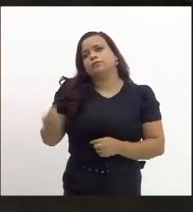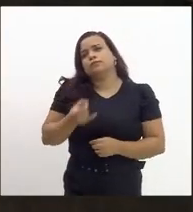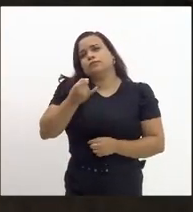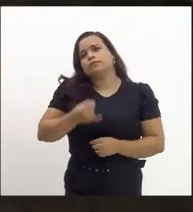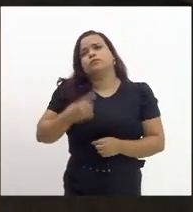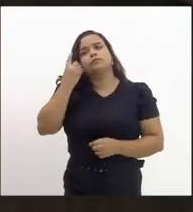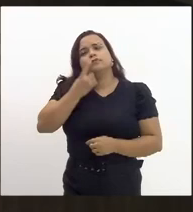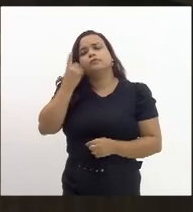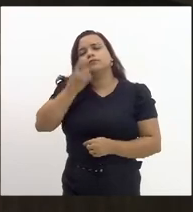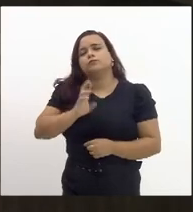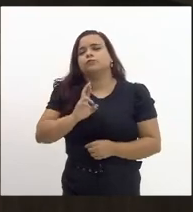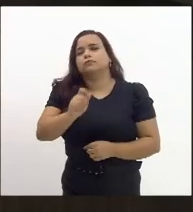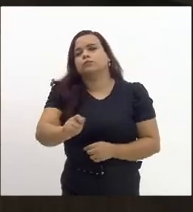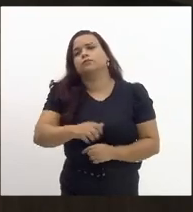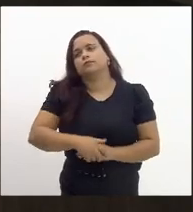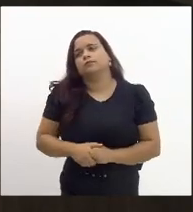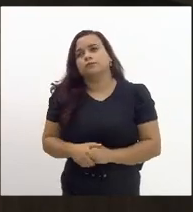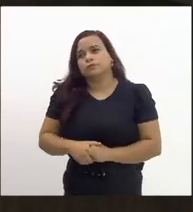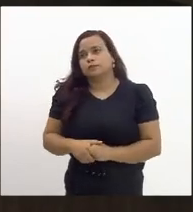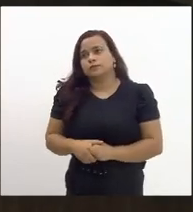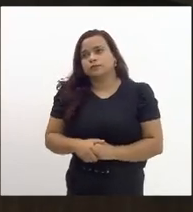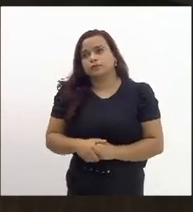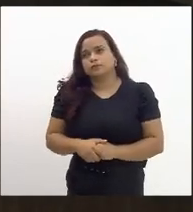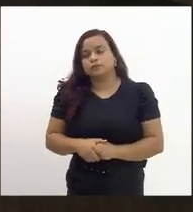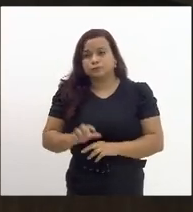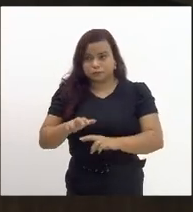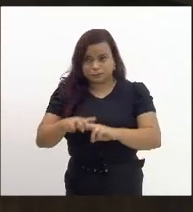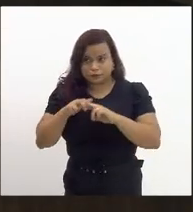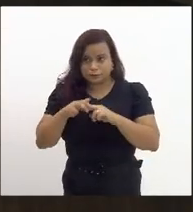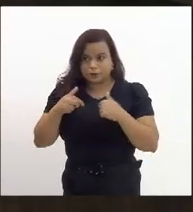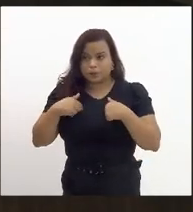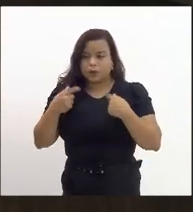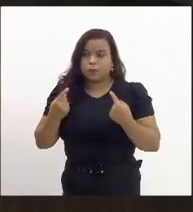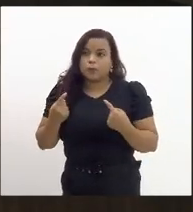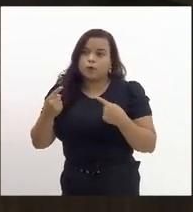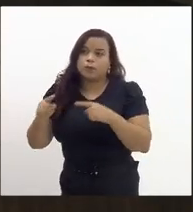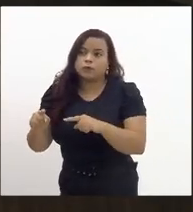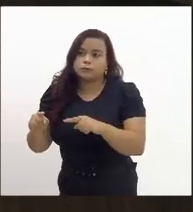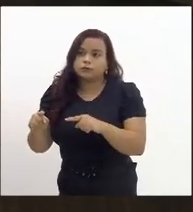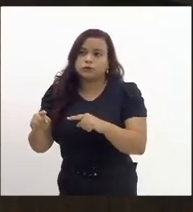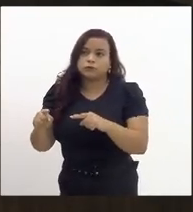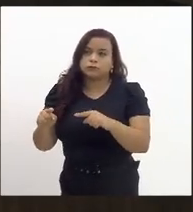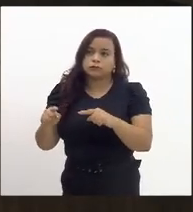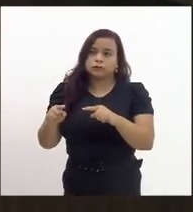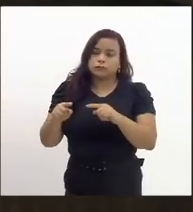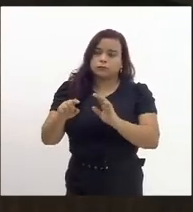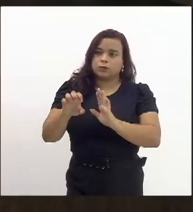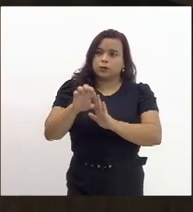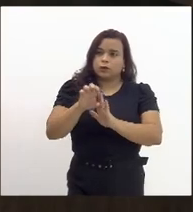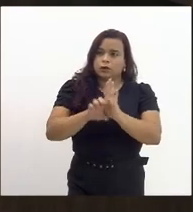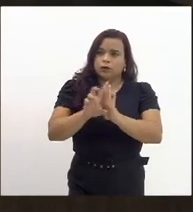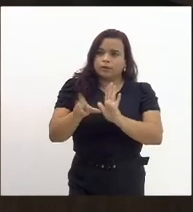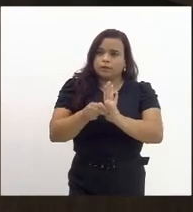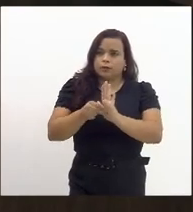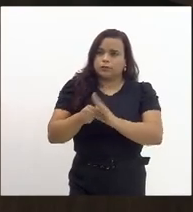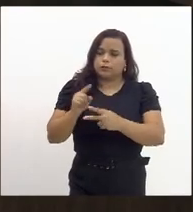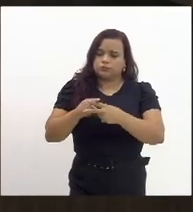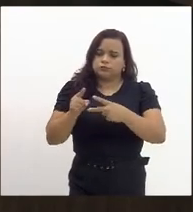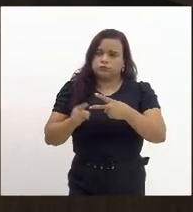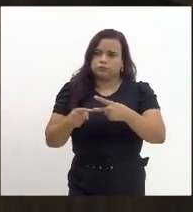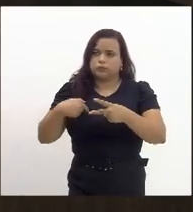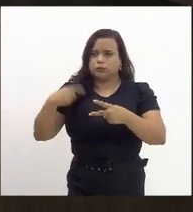deputado Rodrigo Amorim, pois sou contrário às duas emendas, senhor